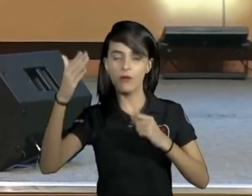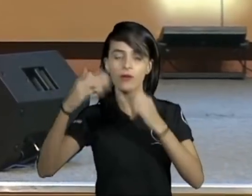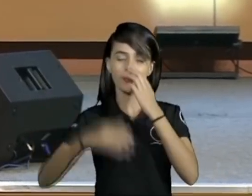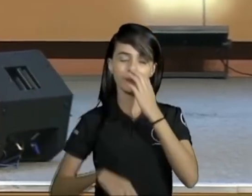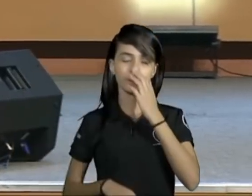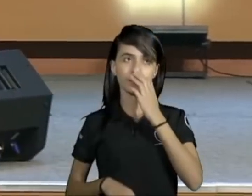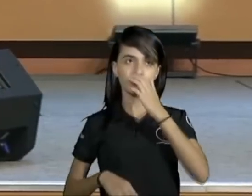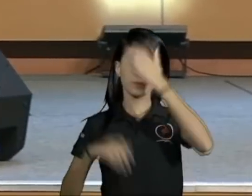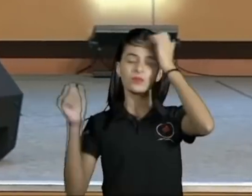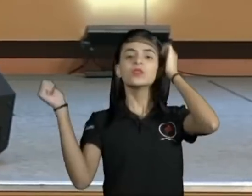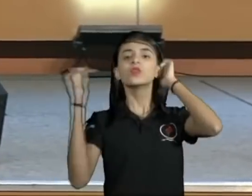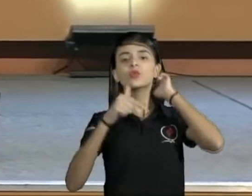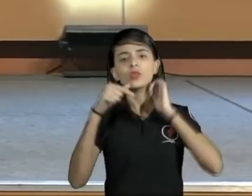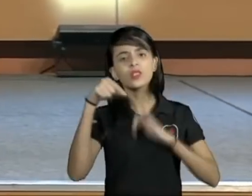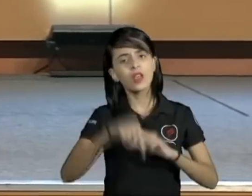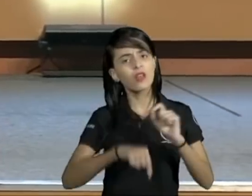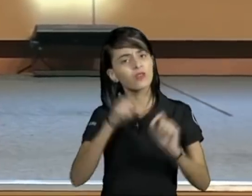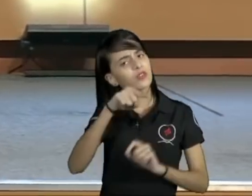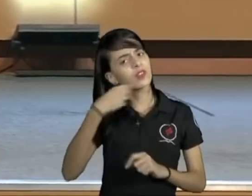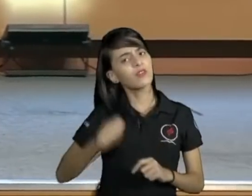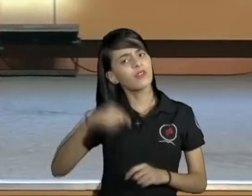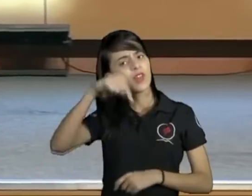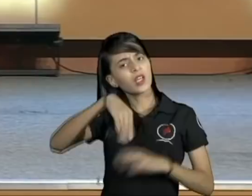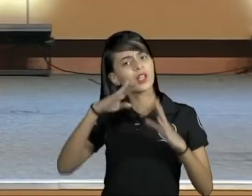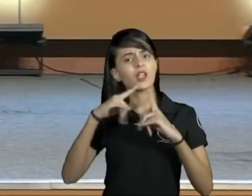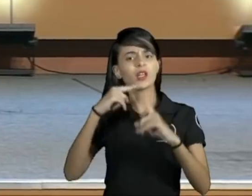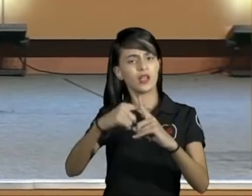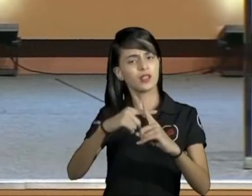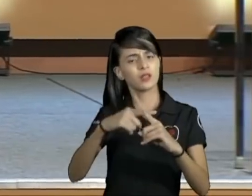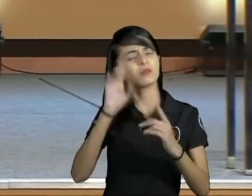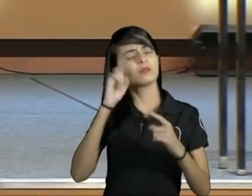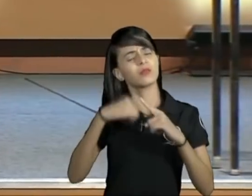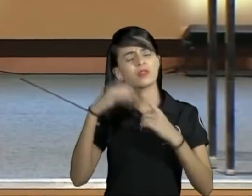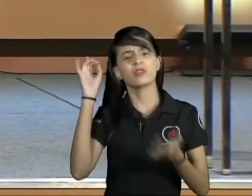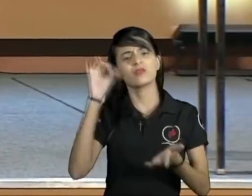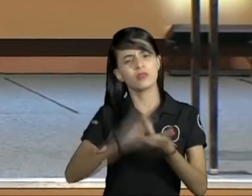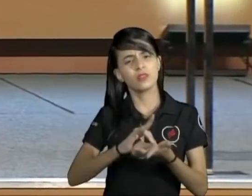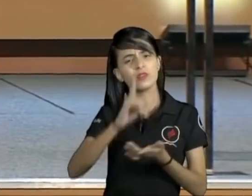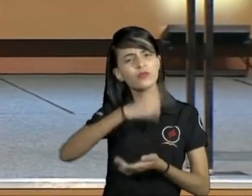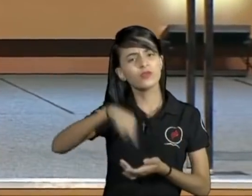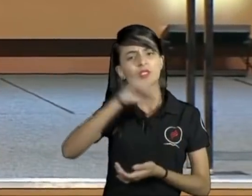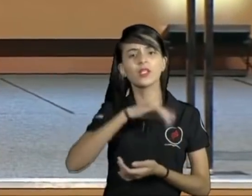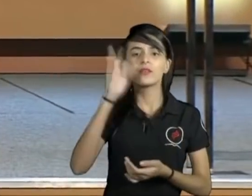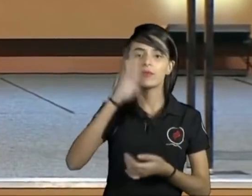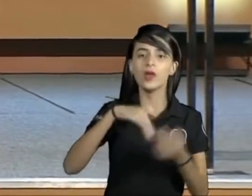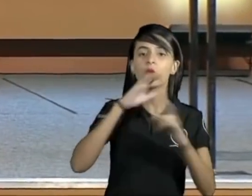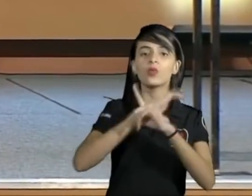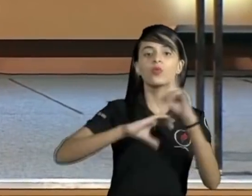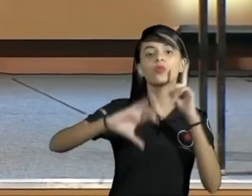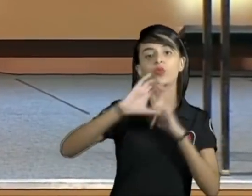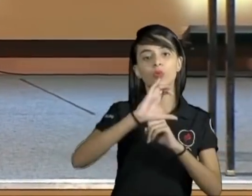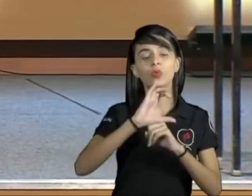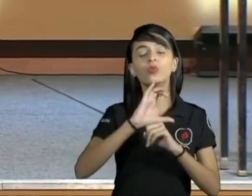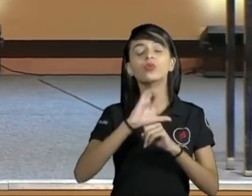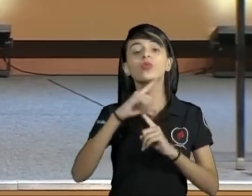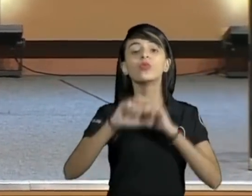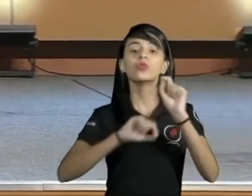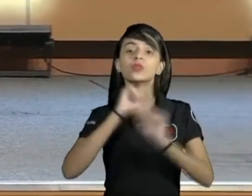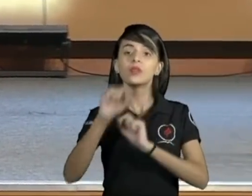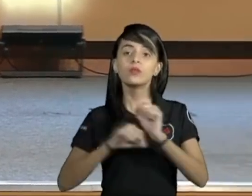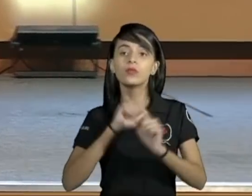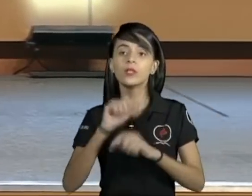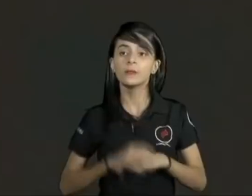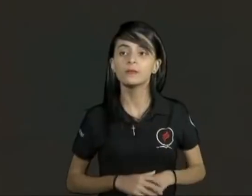igreja do que é o que você viria aqui dentro que na verdade quando você vem aqui ao culto você tá